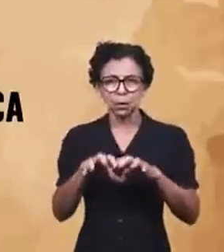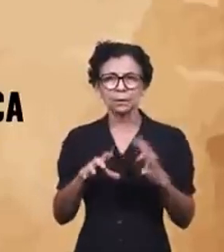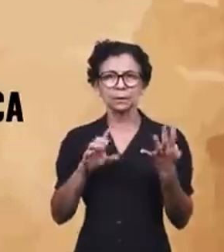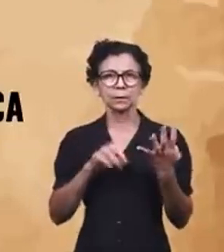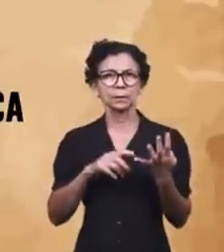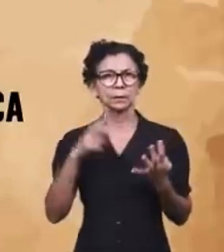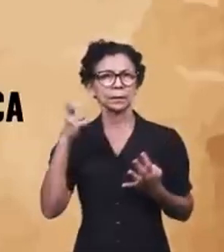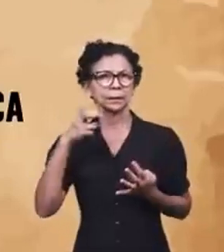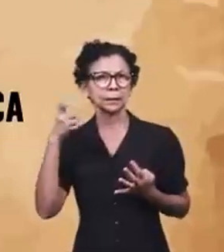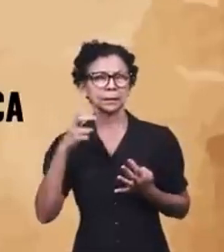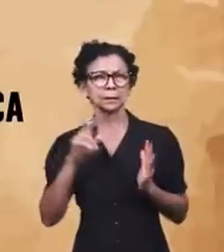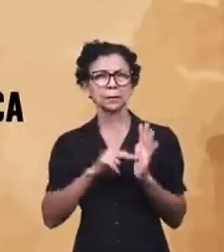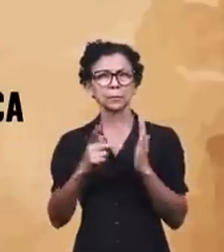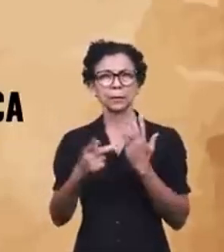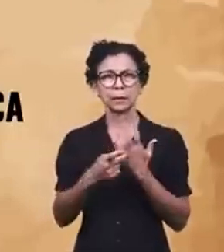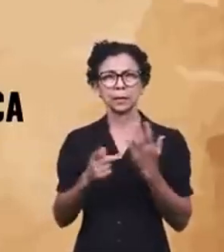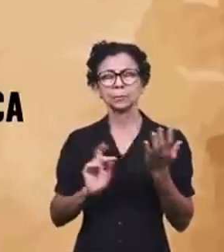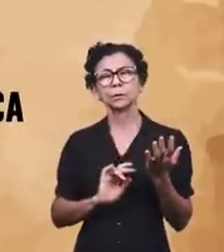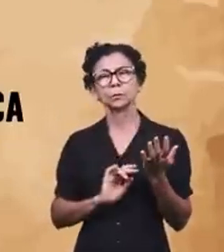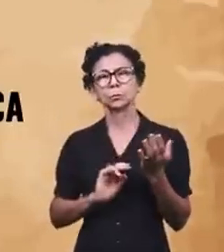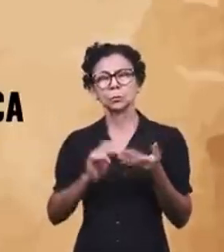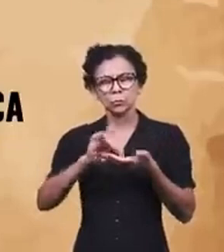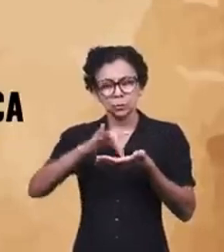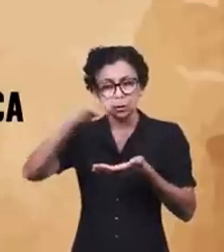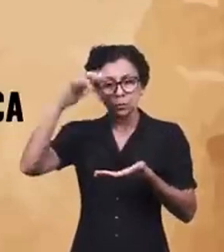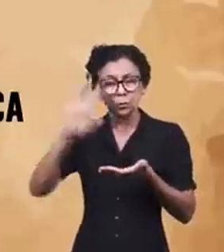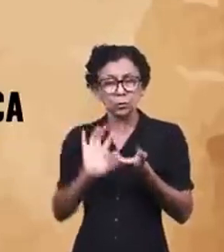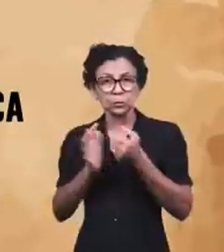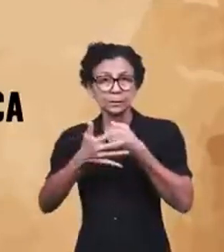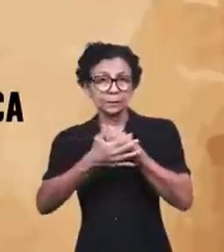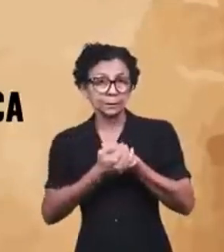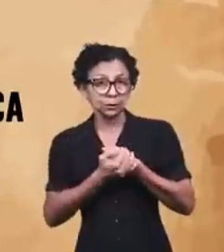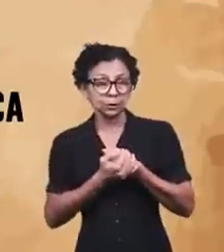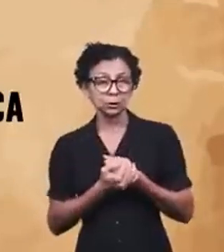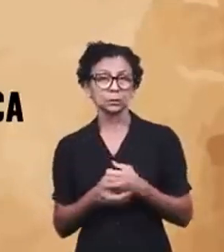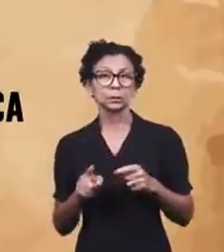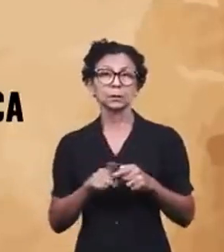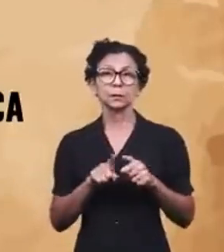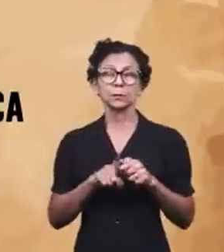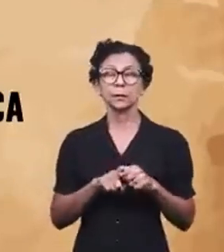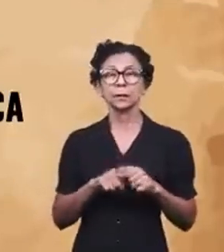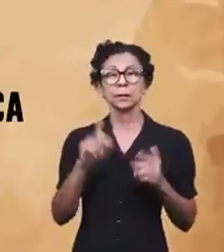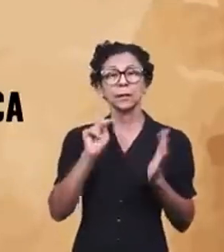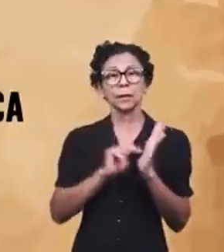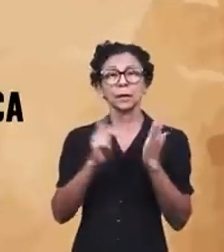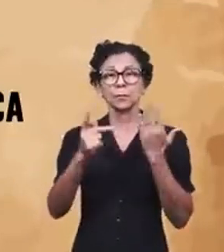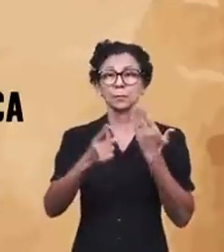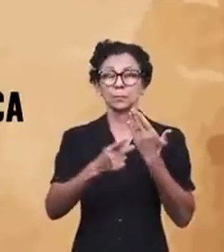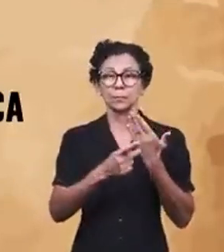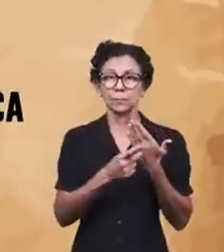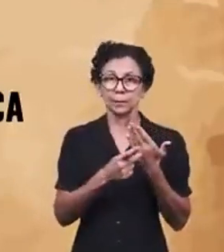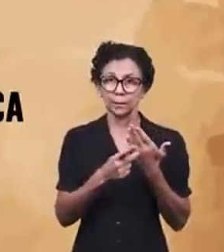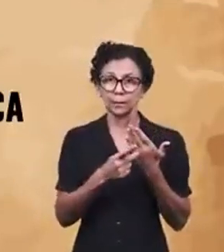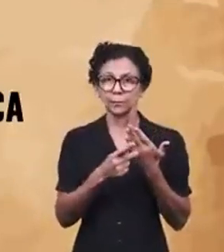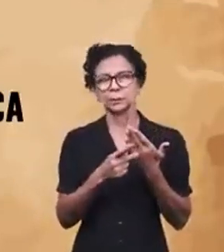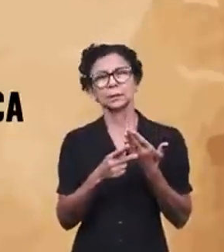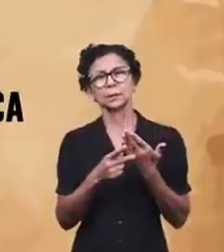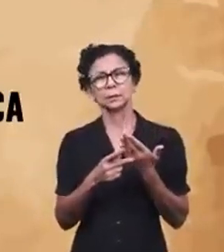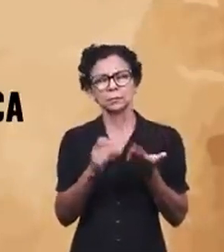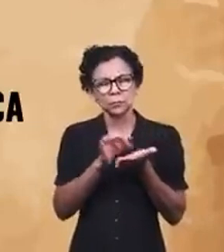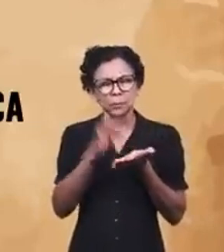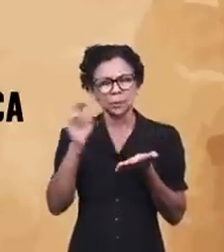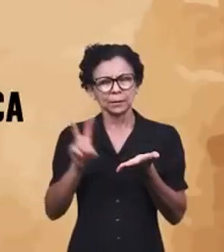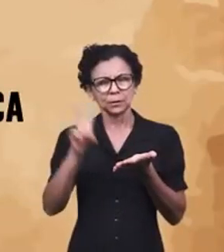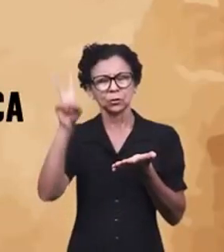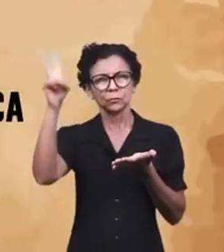escondido. Sexta, a parábola da pérola de grande valor. E sétima, a parábola da rede lançada ao